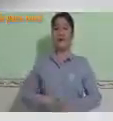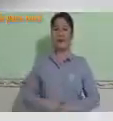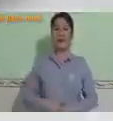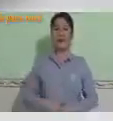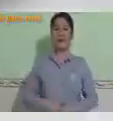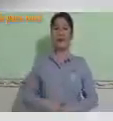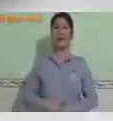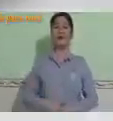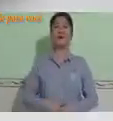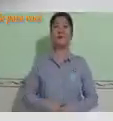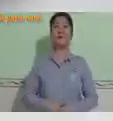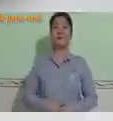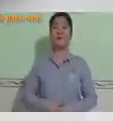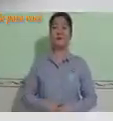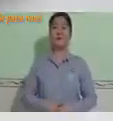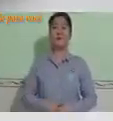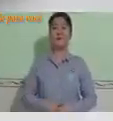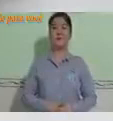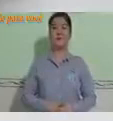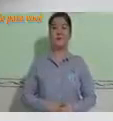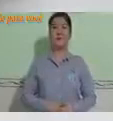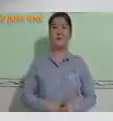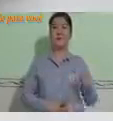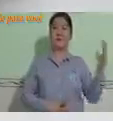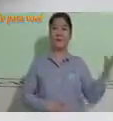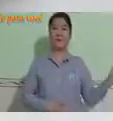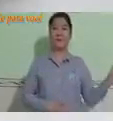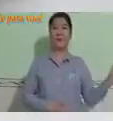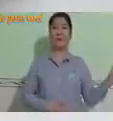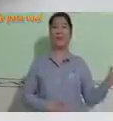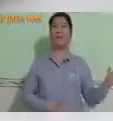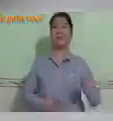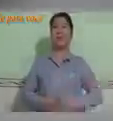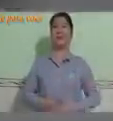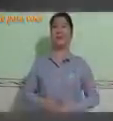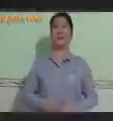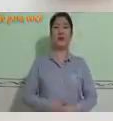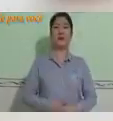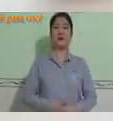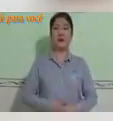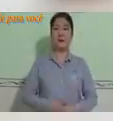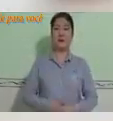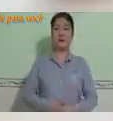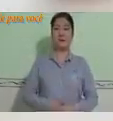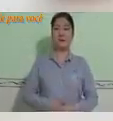esguezang, para despistar outras doenças que possam estar causando o cansaço excessivo.